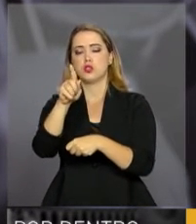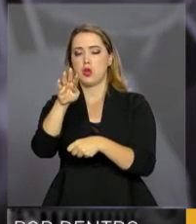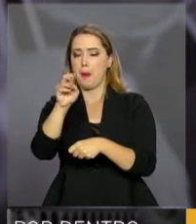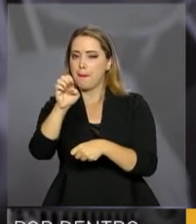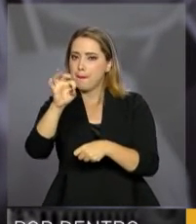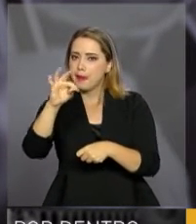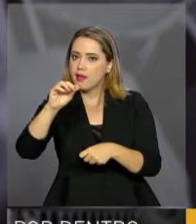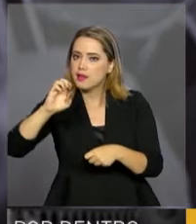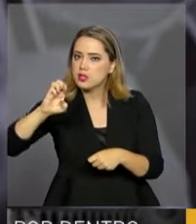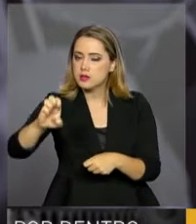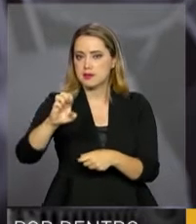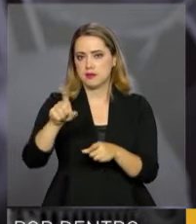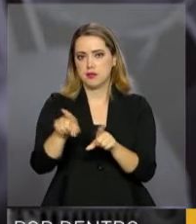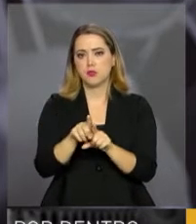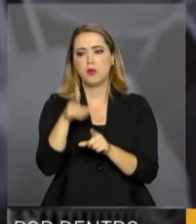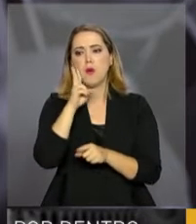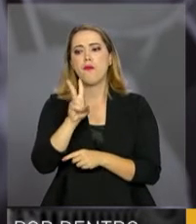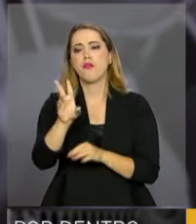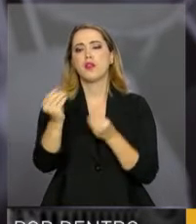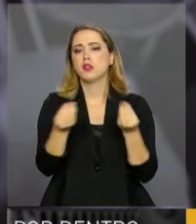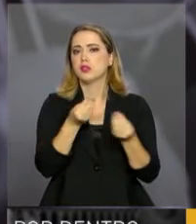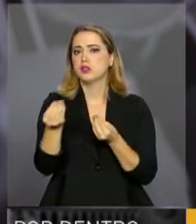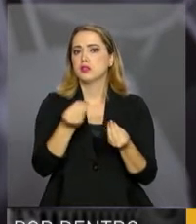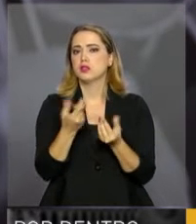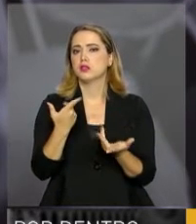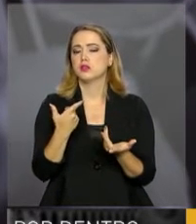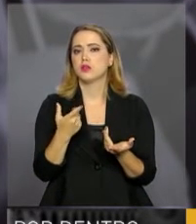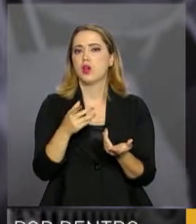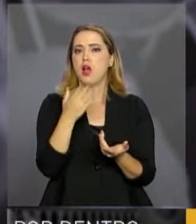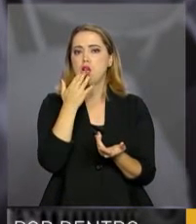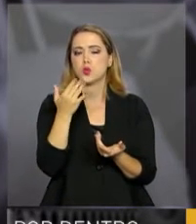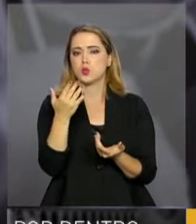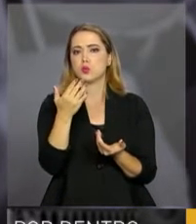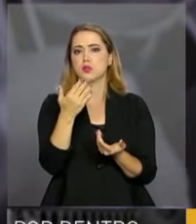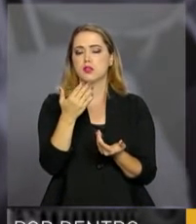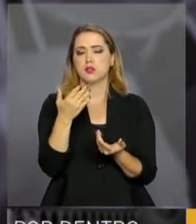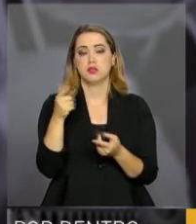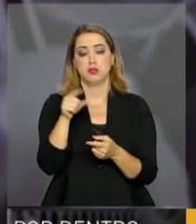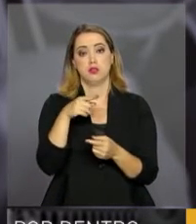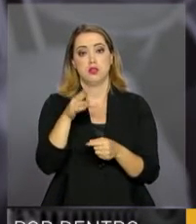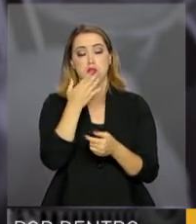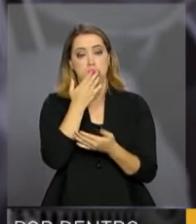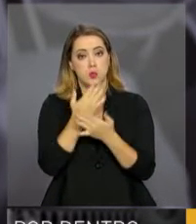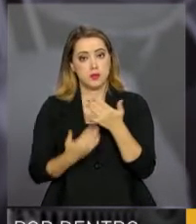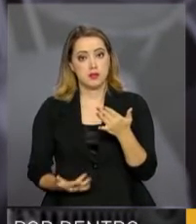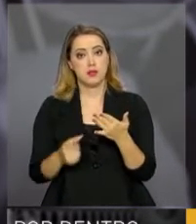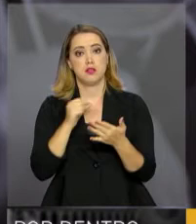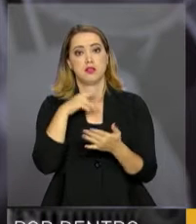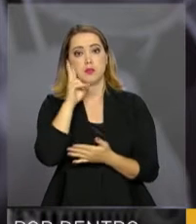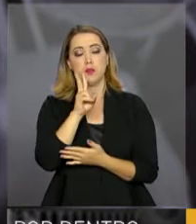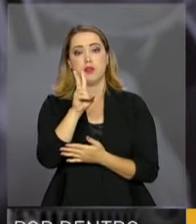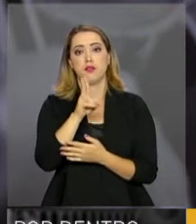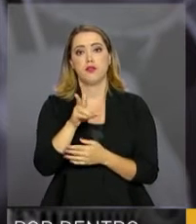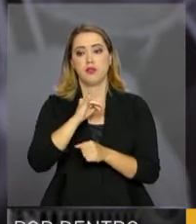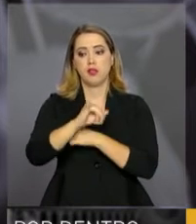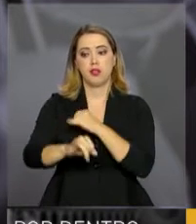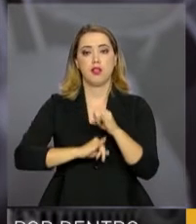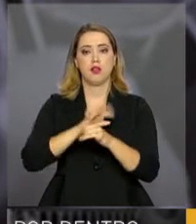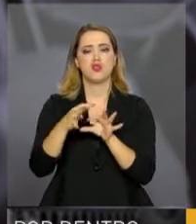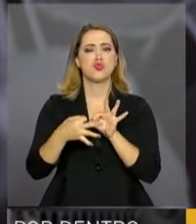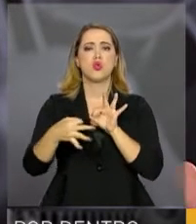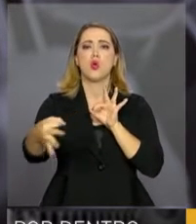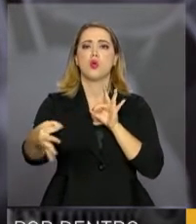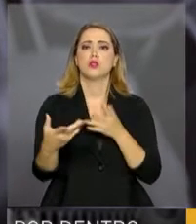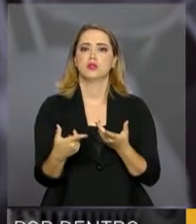acompanhando, não é, a qualidade, a quantidade de açúcar no sangue para monitorar o paciente através da internet.